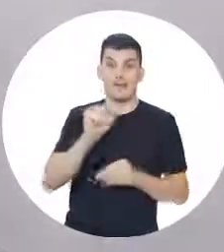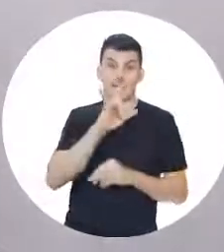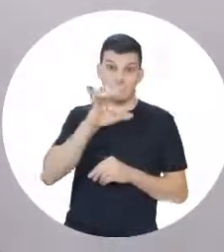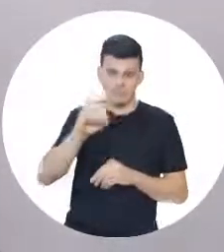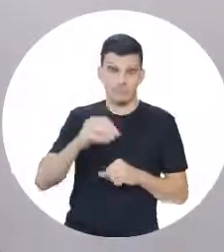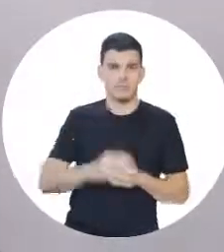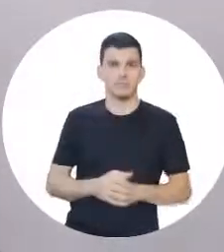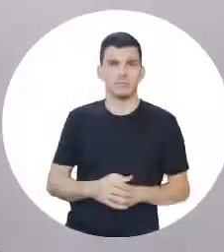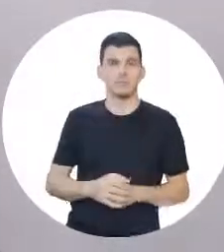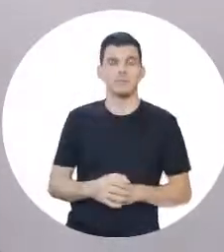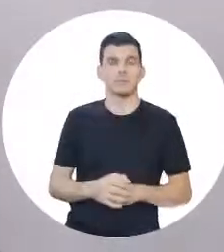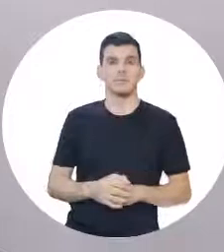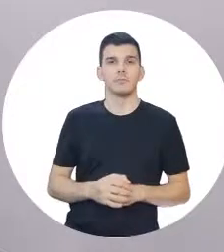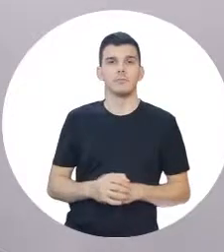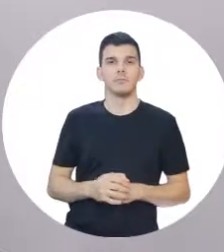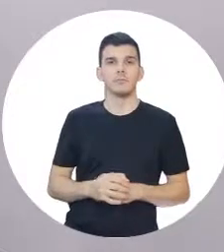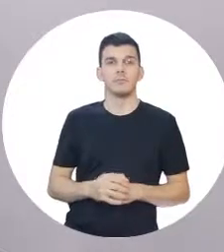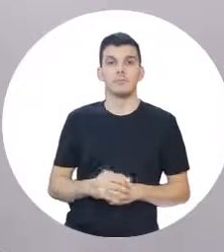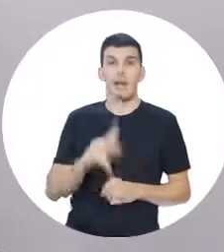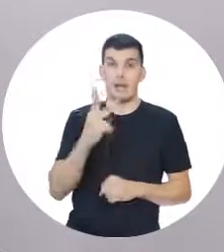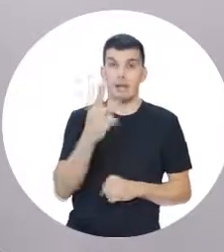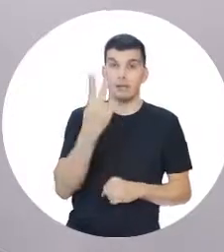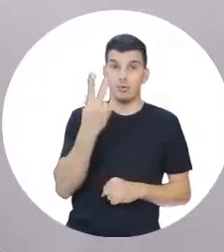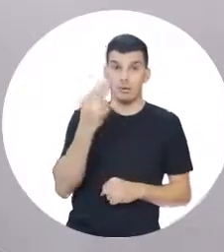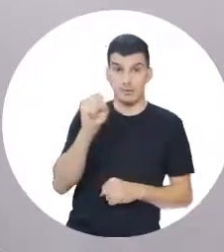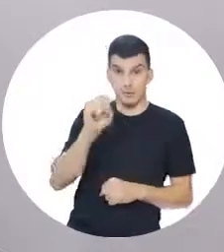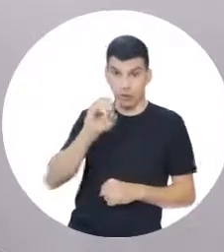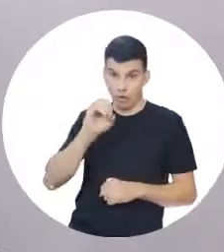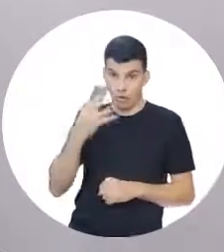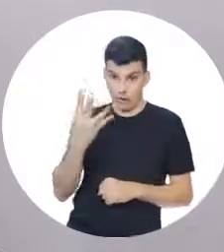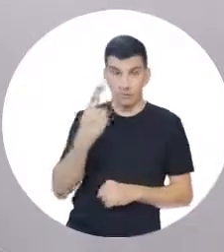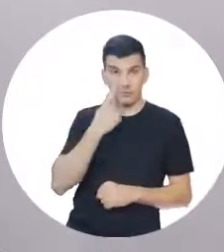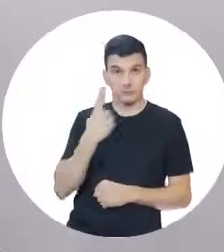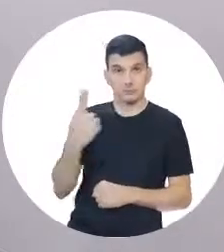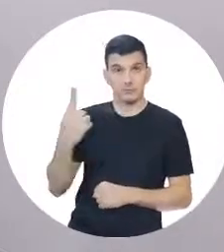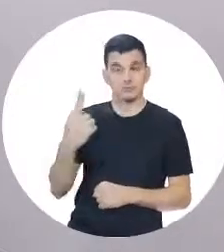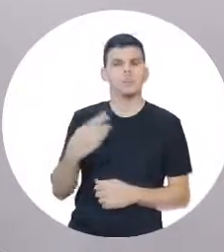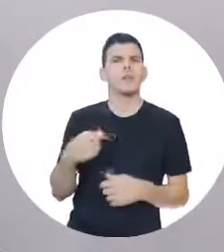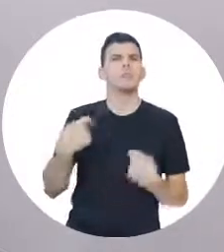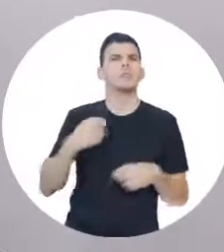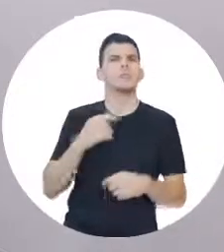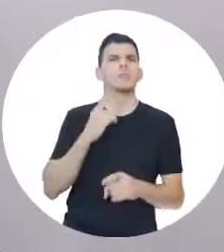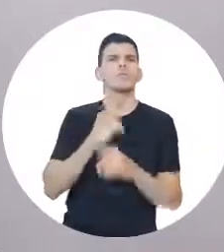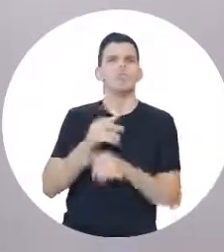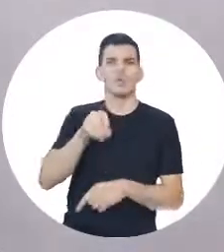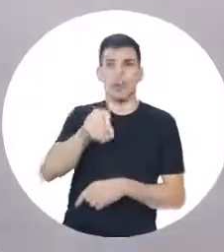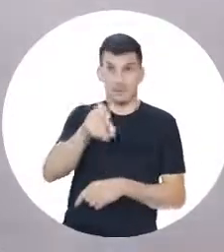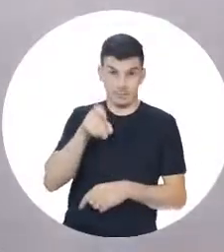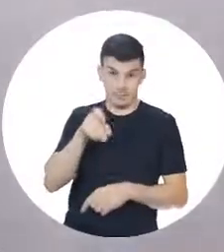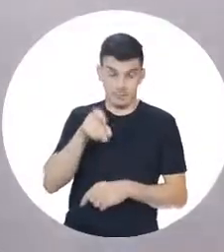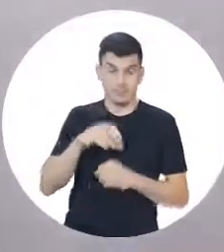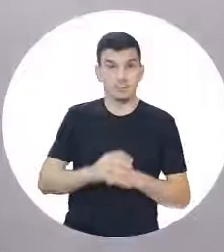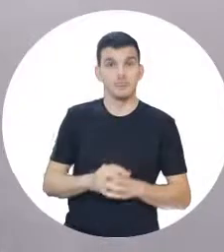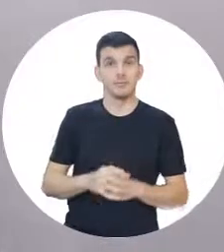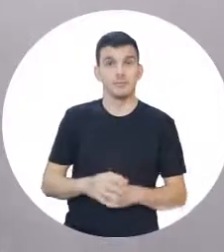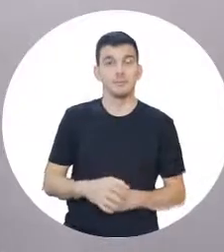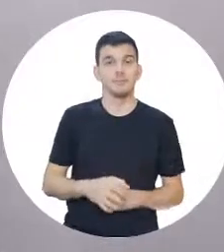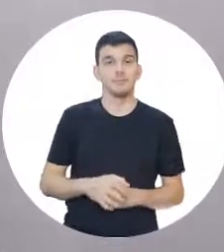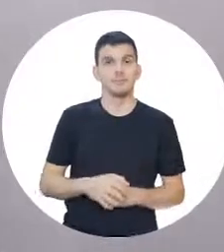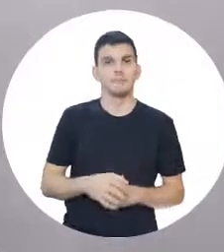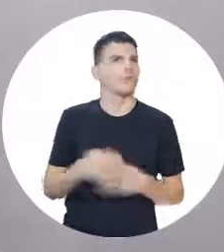os ácidos. Então, vamos lá. H2SO4. Você precisa calcular o NOX do elemento